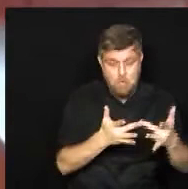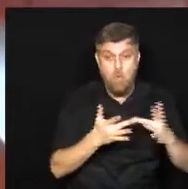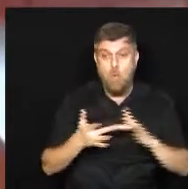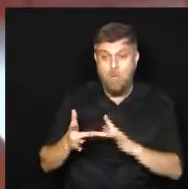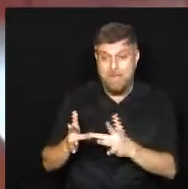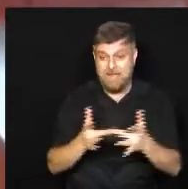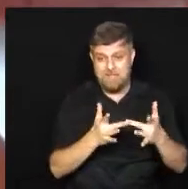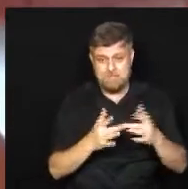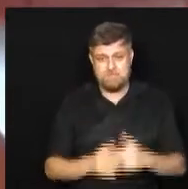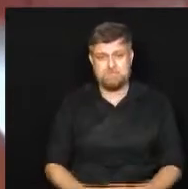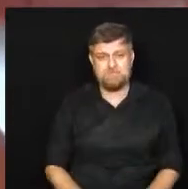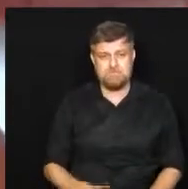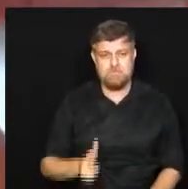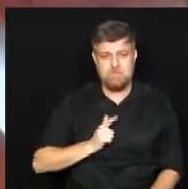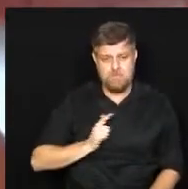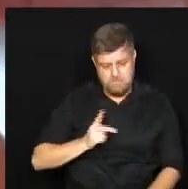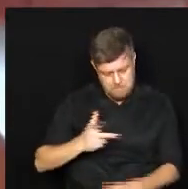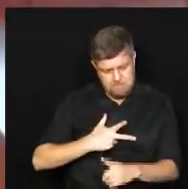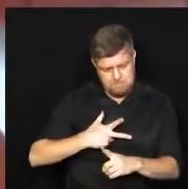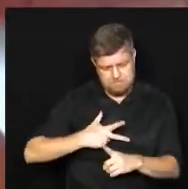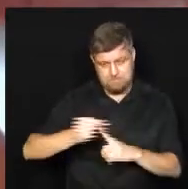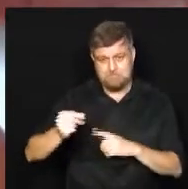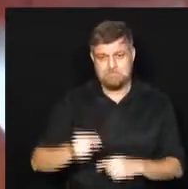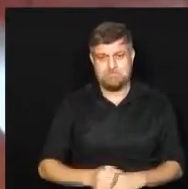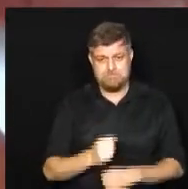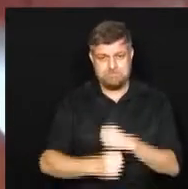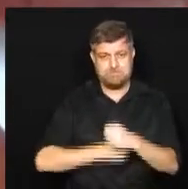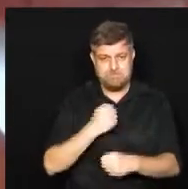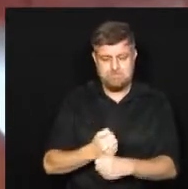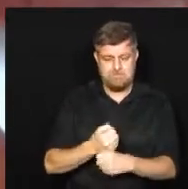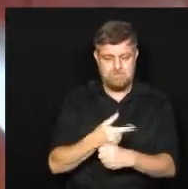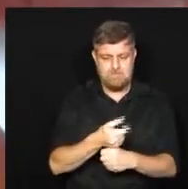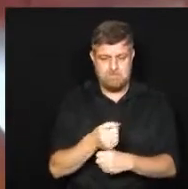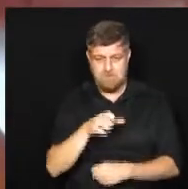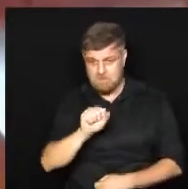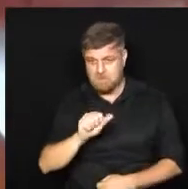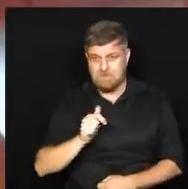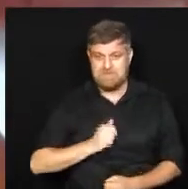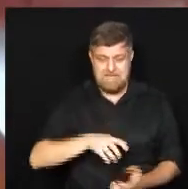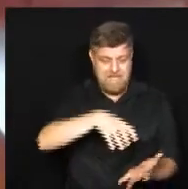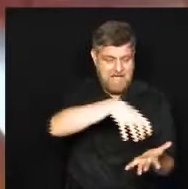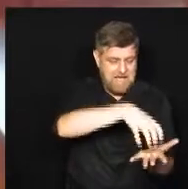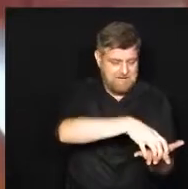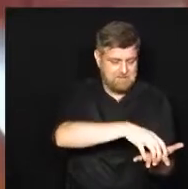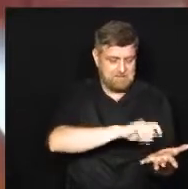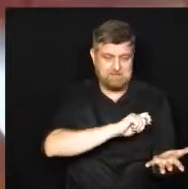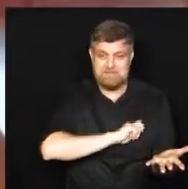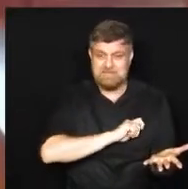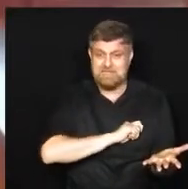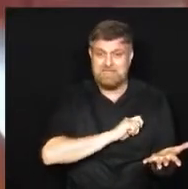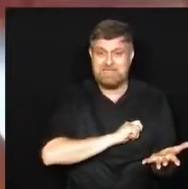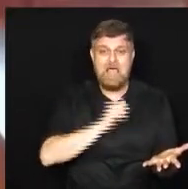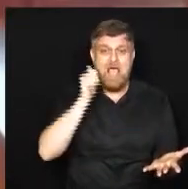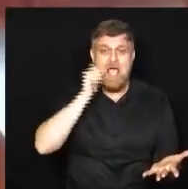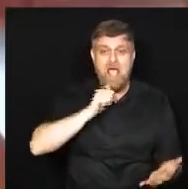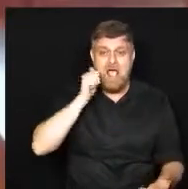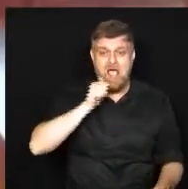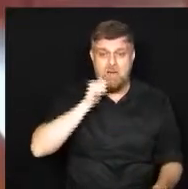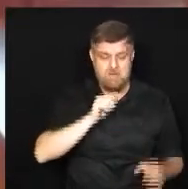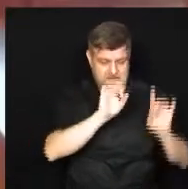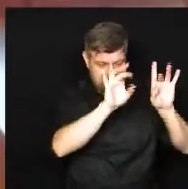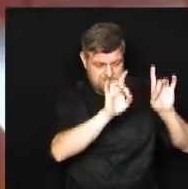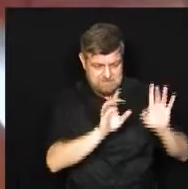Então, essa foi uma das grandes conquistas aí, né? Em 2018, nós temos a instalação da vara especializada em violência doméstica